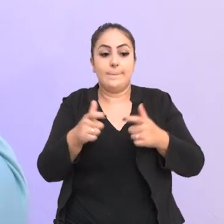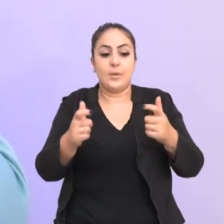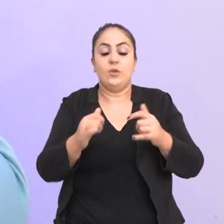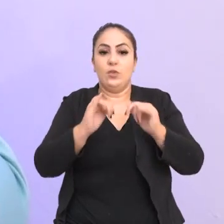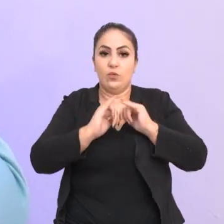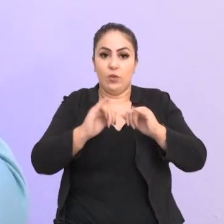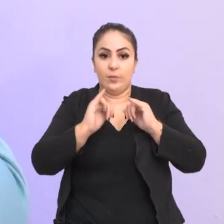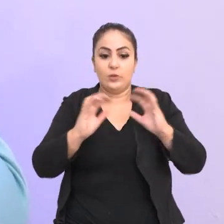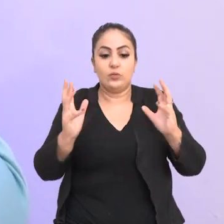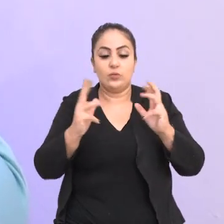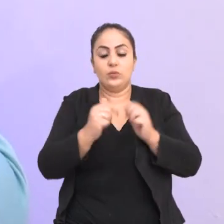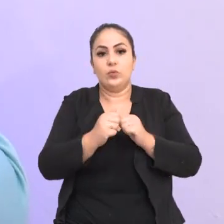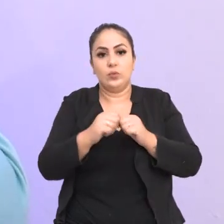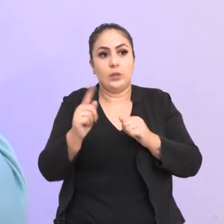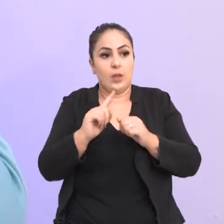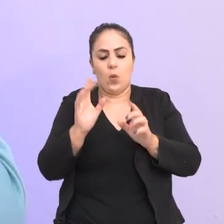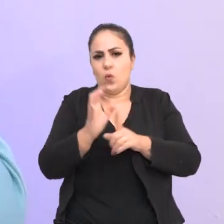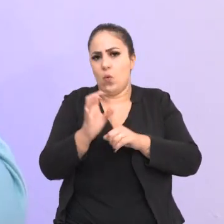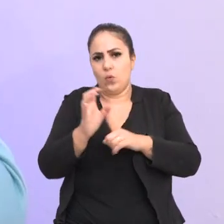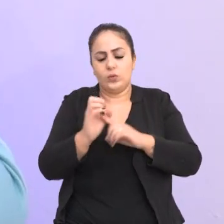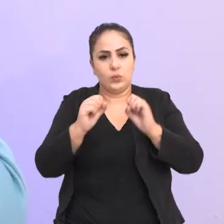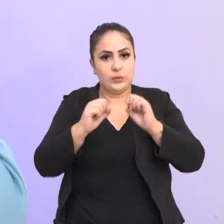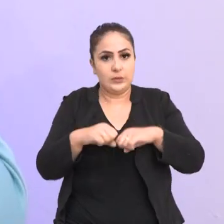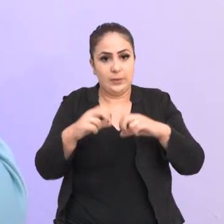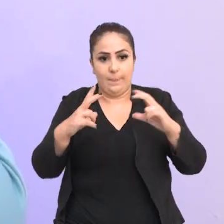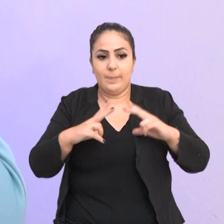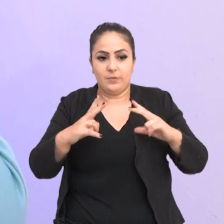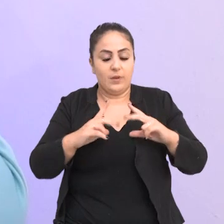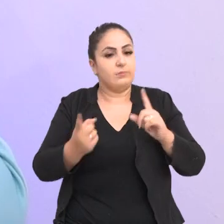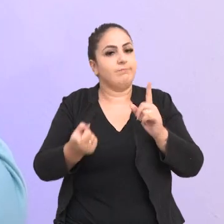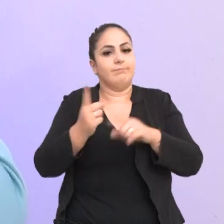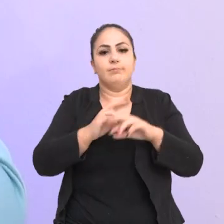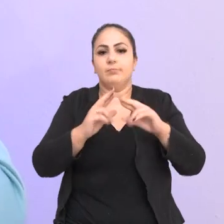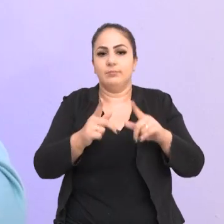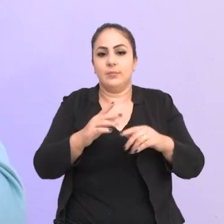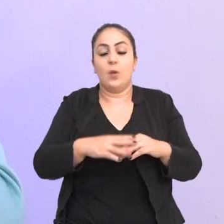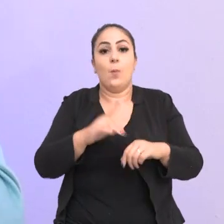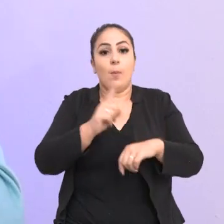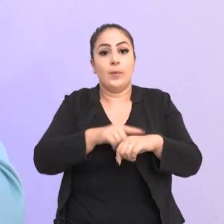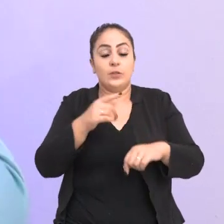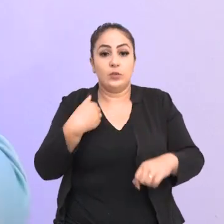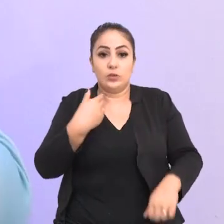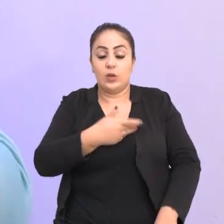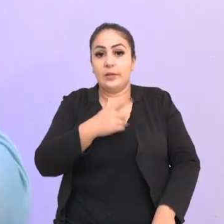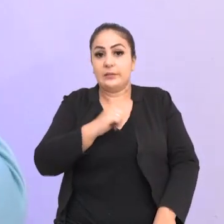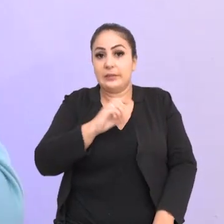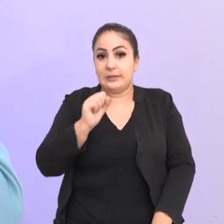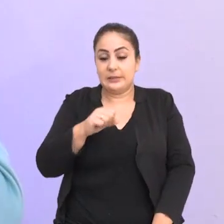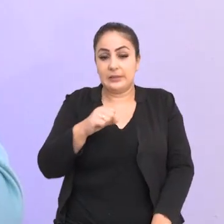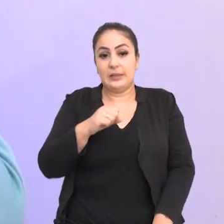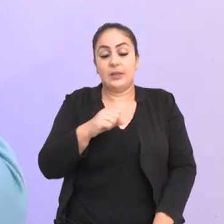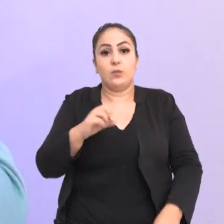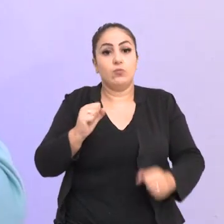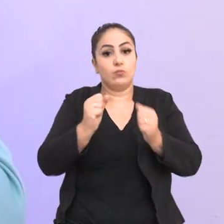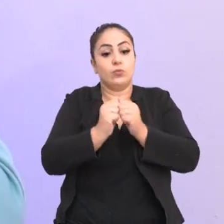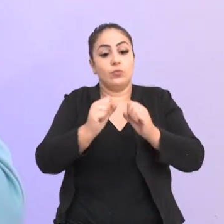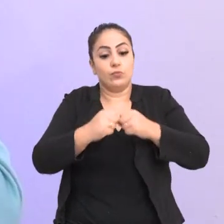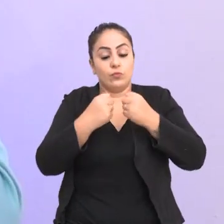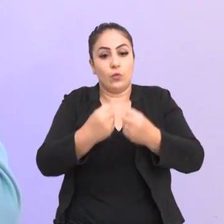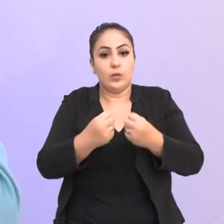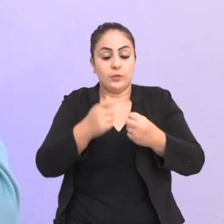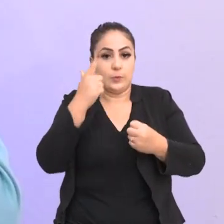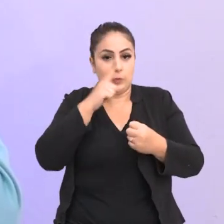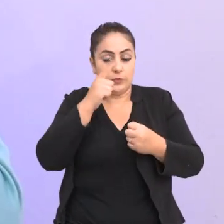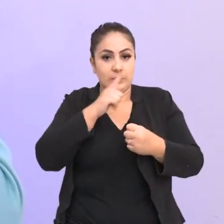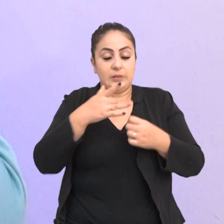maiores informações, não somos contra o sistema privado, bem pelo contrário, é um momento que nós temos que unir